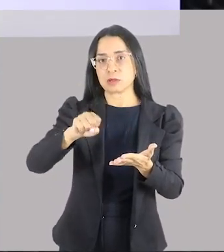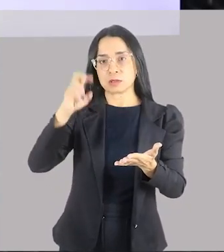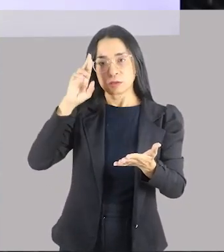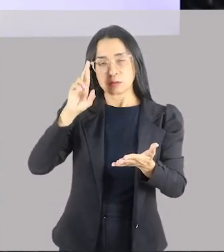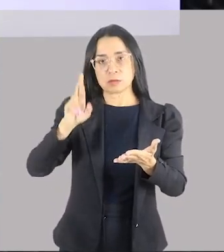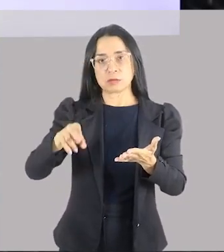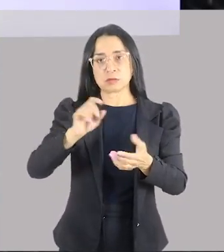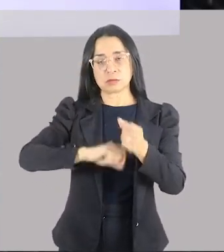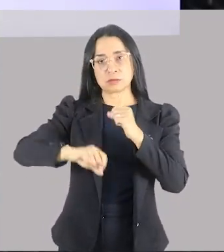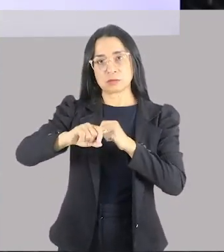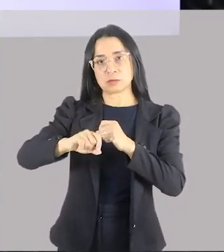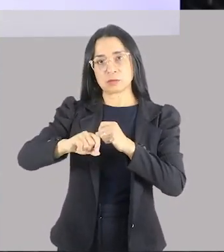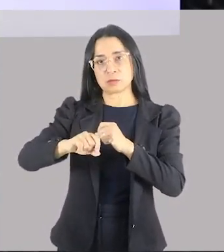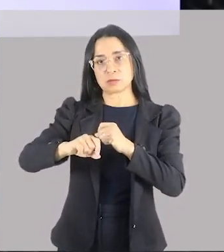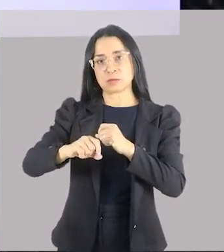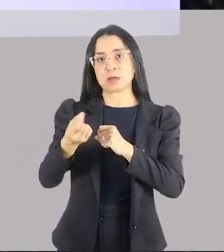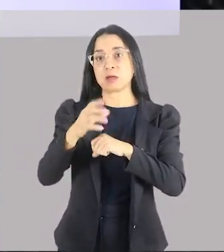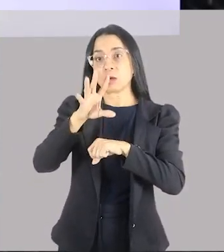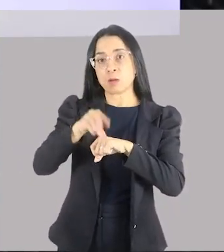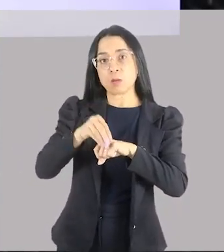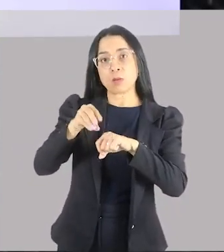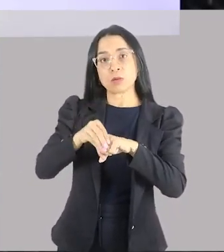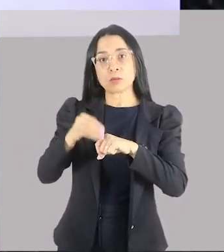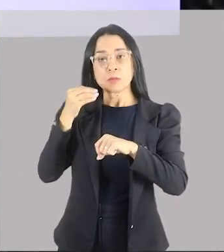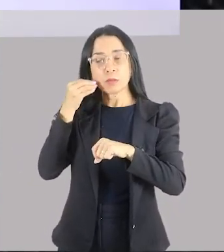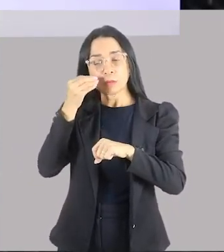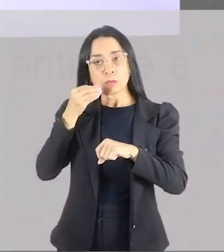os empiristas que acreditam nos sentidos.